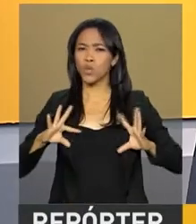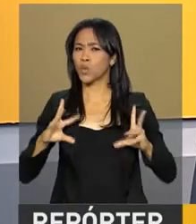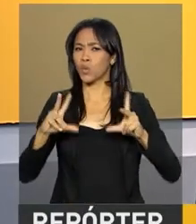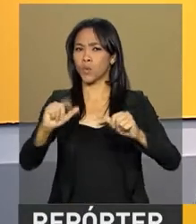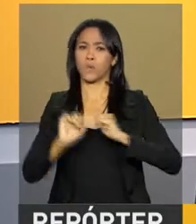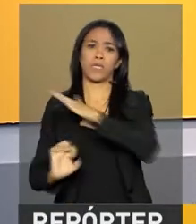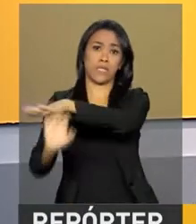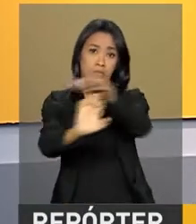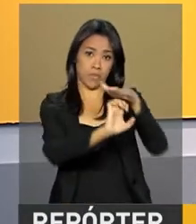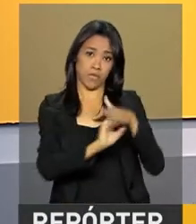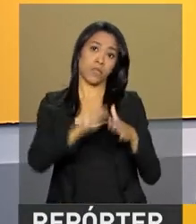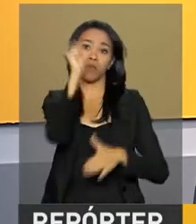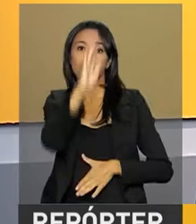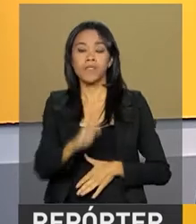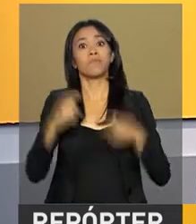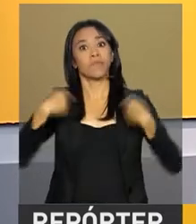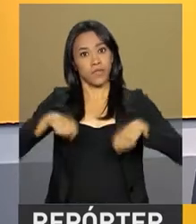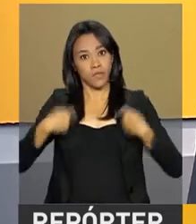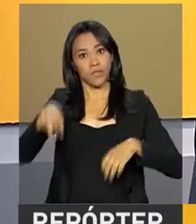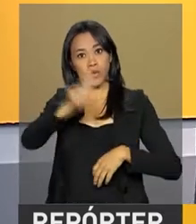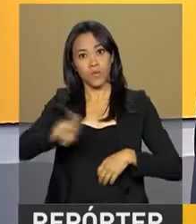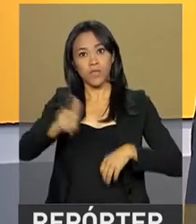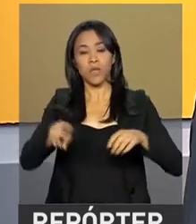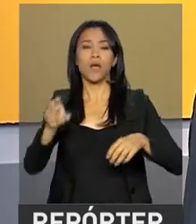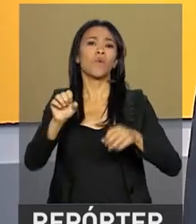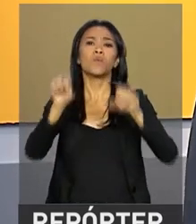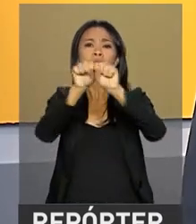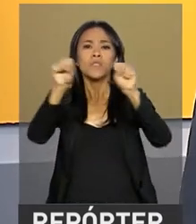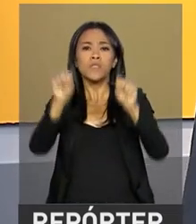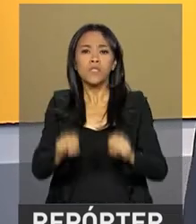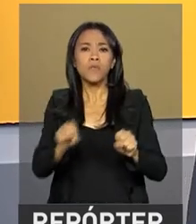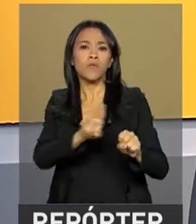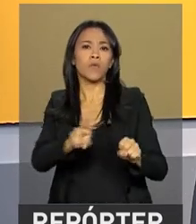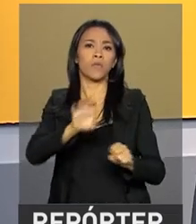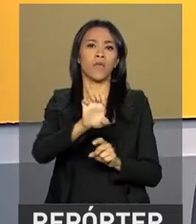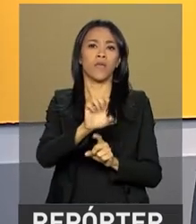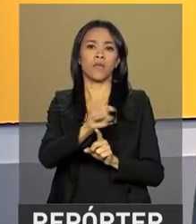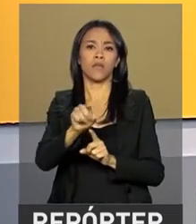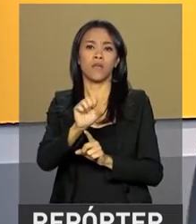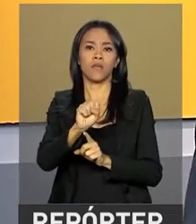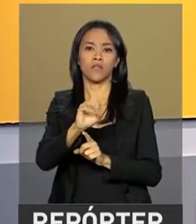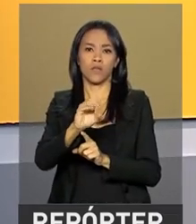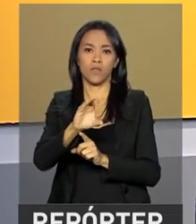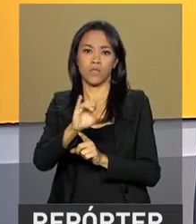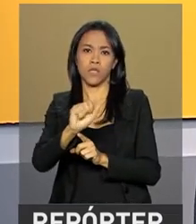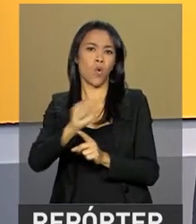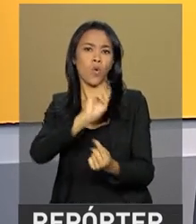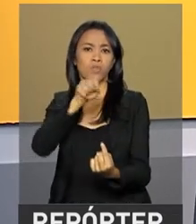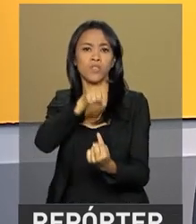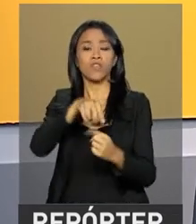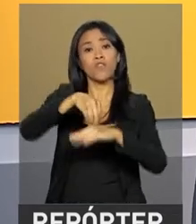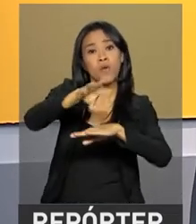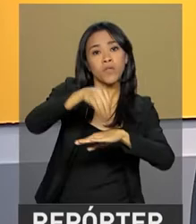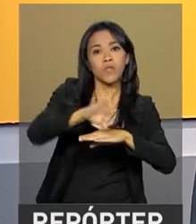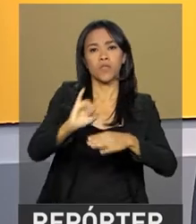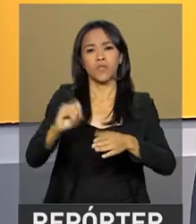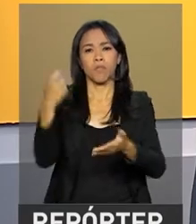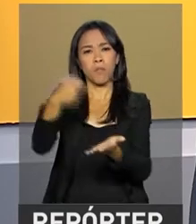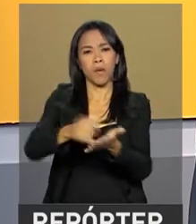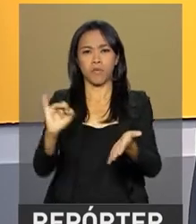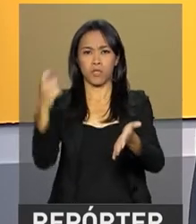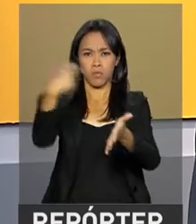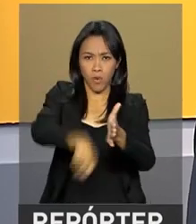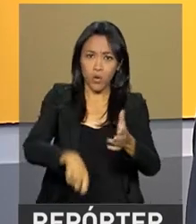deverão usar a plataforma e social para prestar informações como o pagamento de impostos e encargos